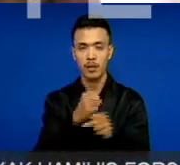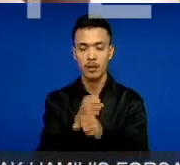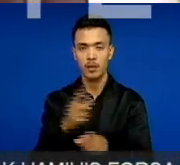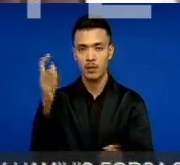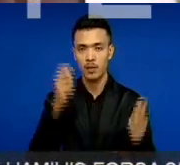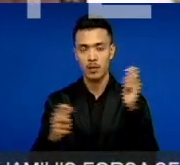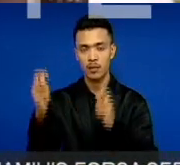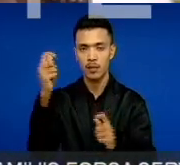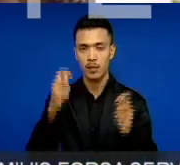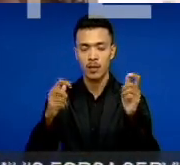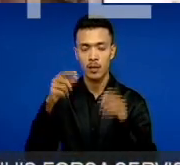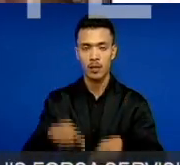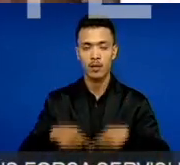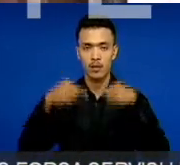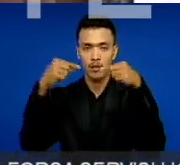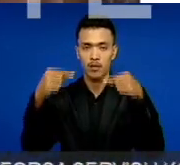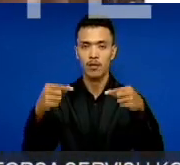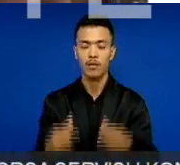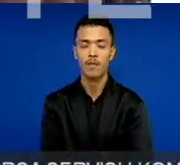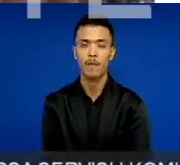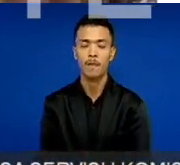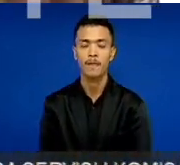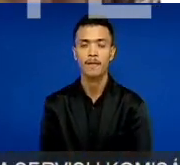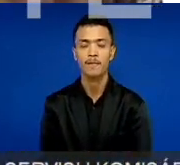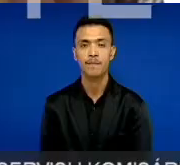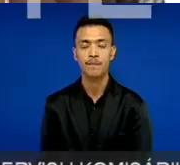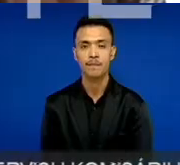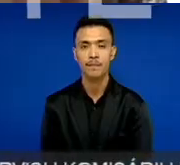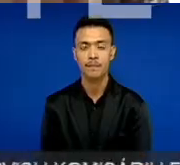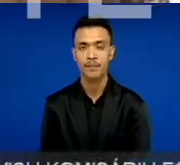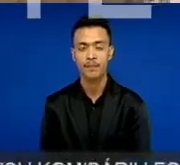tribunal hatung. Laurindo Razahaba, Olandinho Pacheco, ba RTTL.